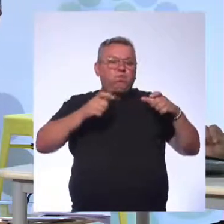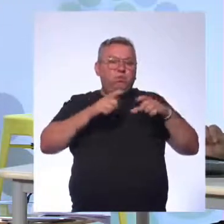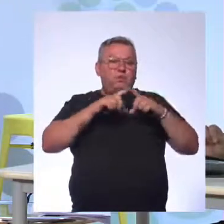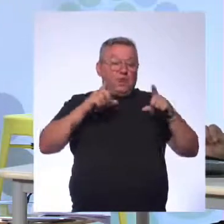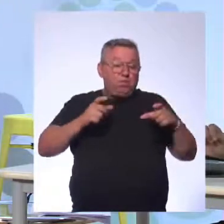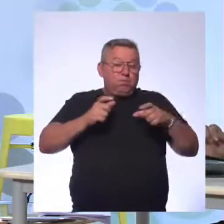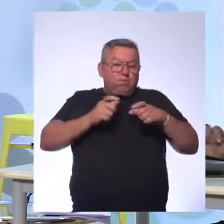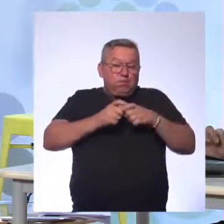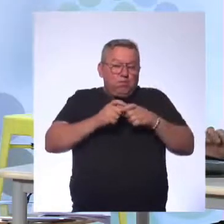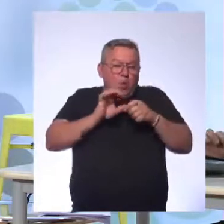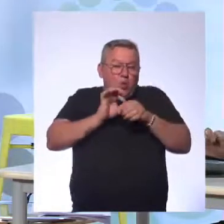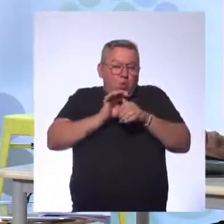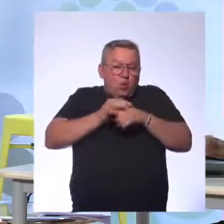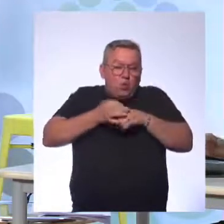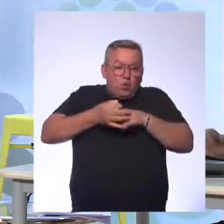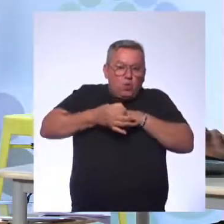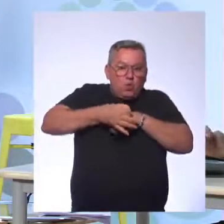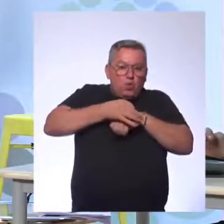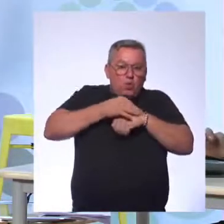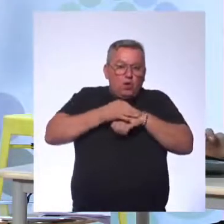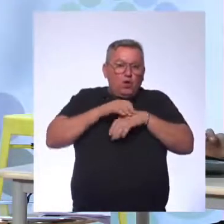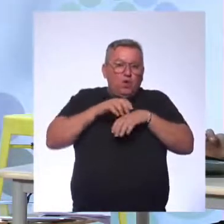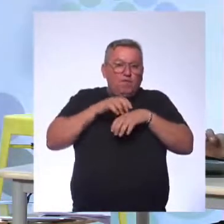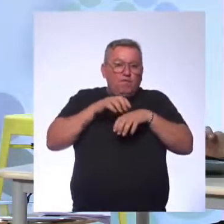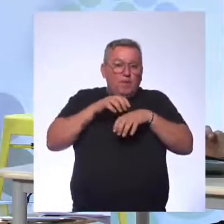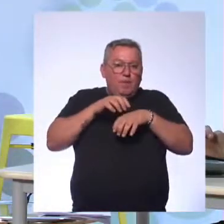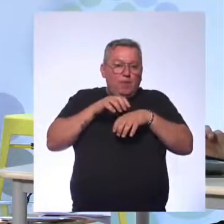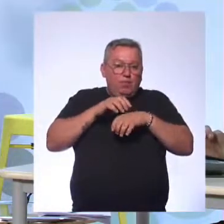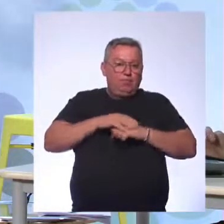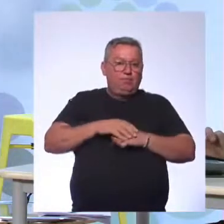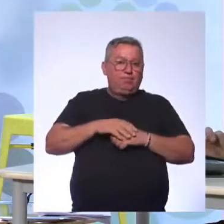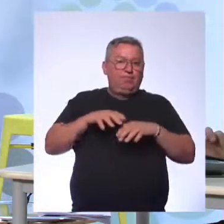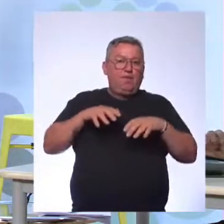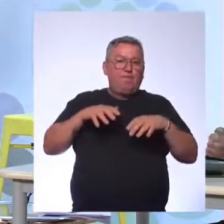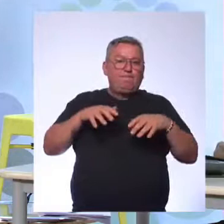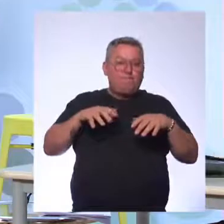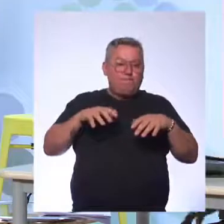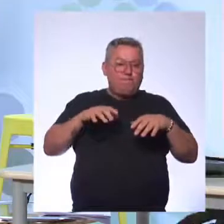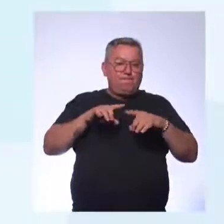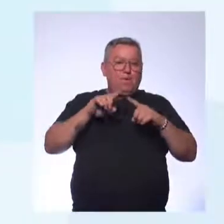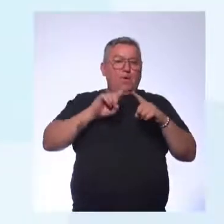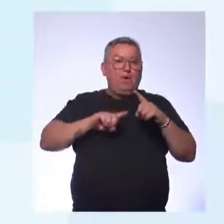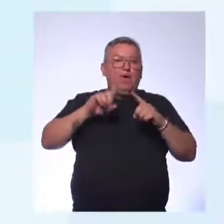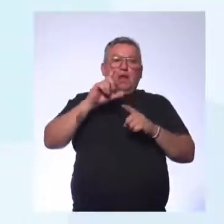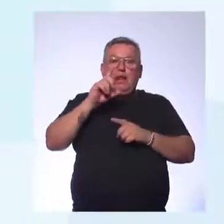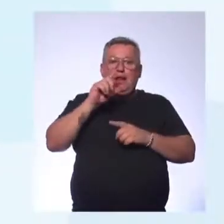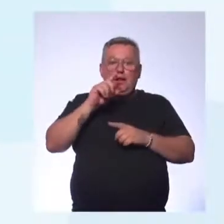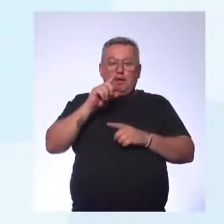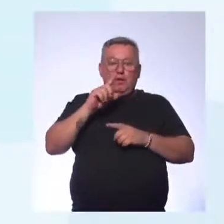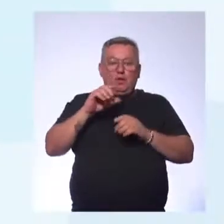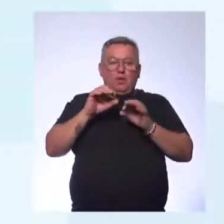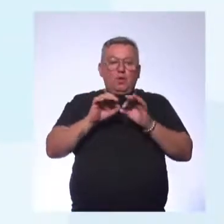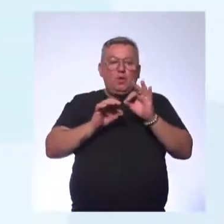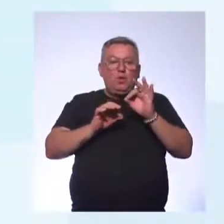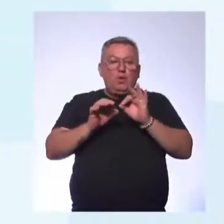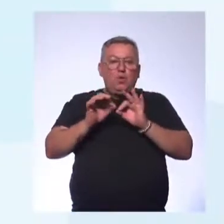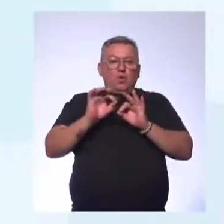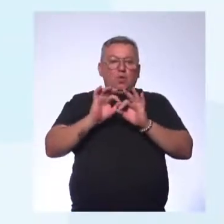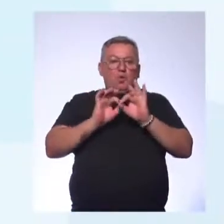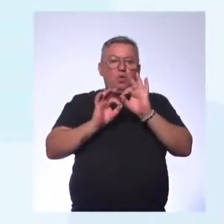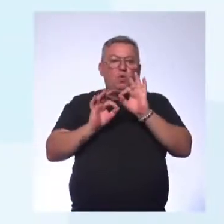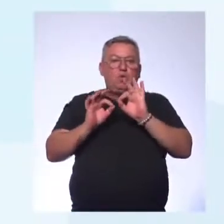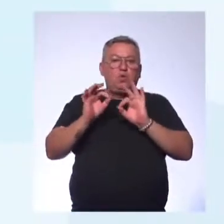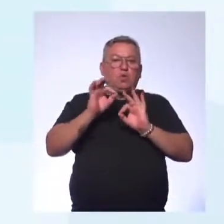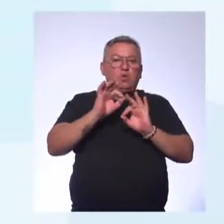elas estão bem Unidas elas apenas vibram Ok E aí temos o estado líquido no estado líquido